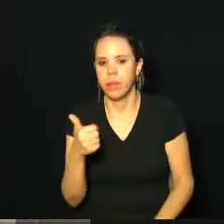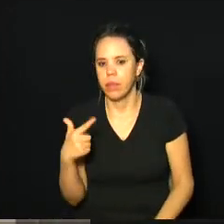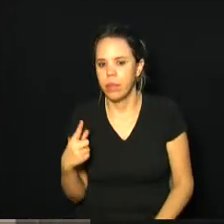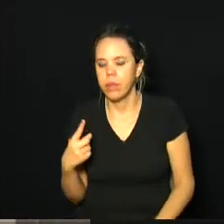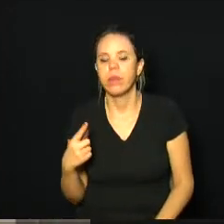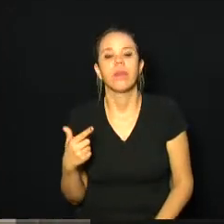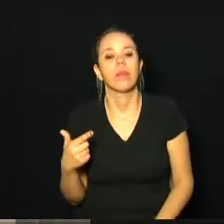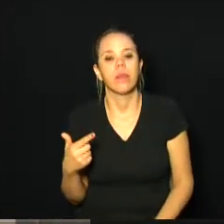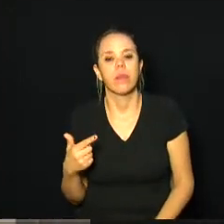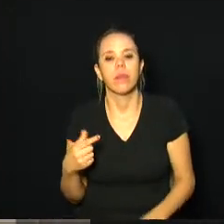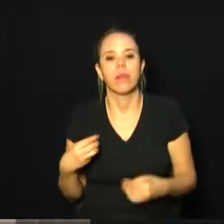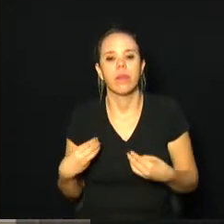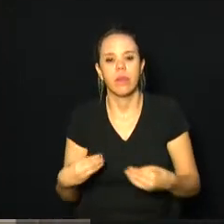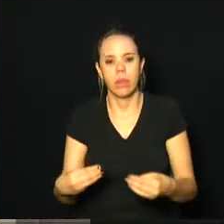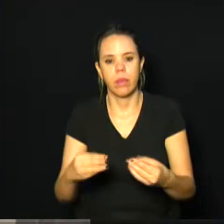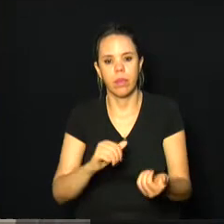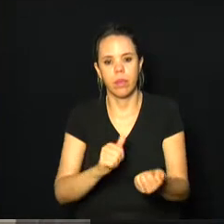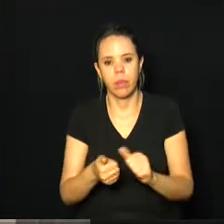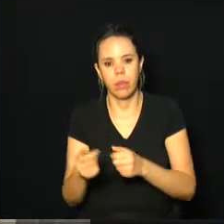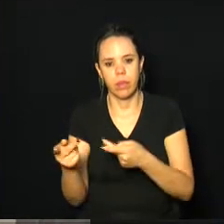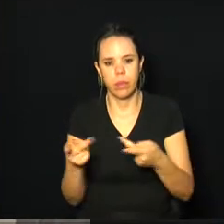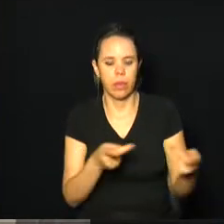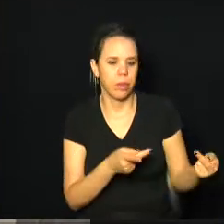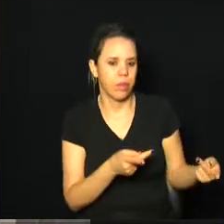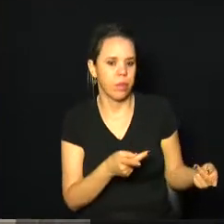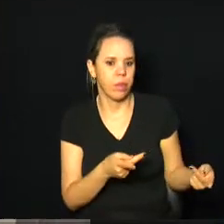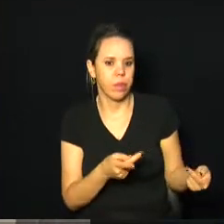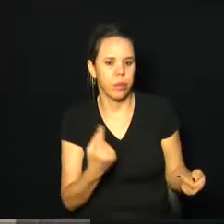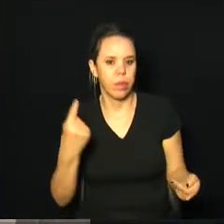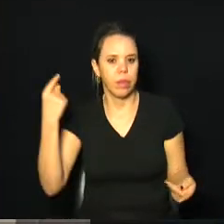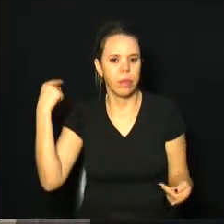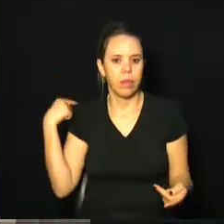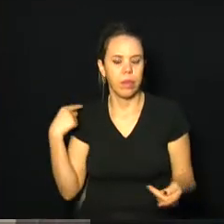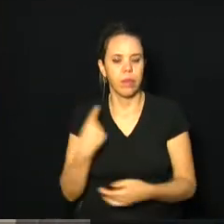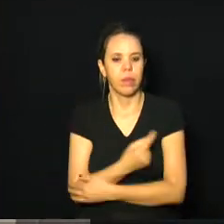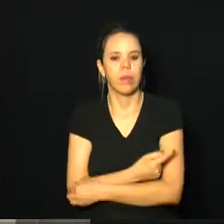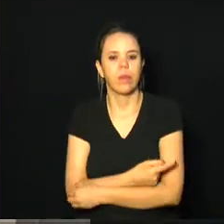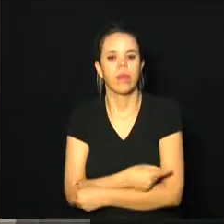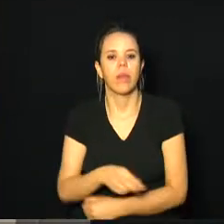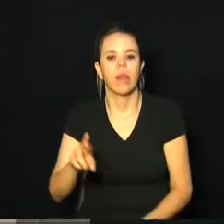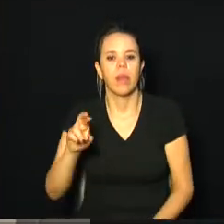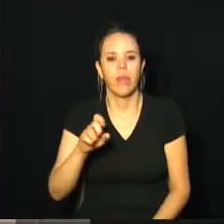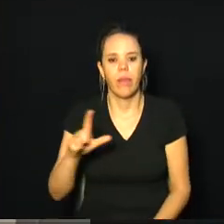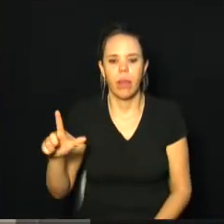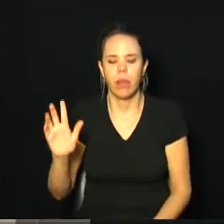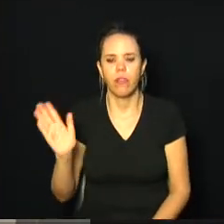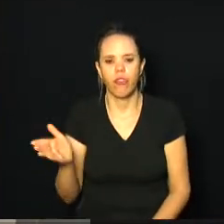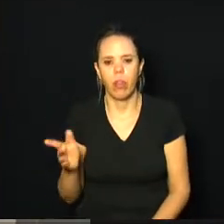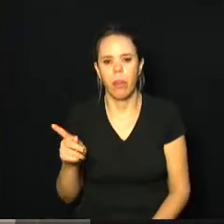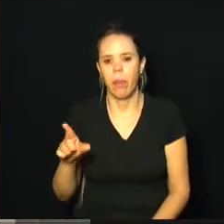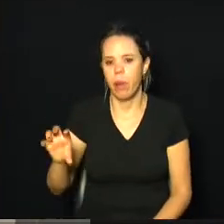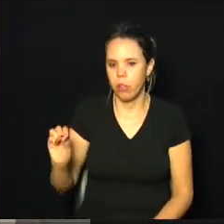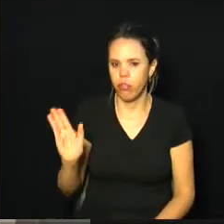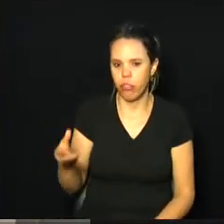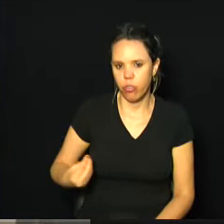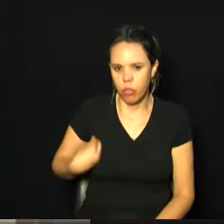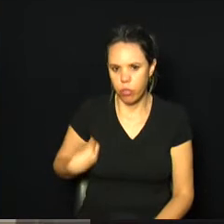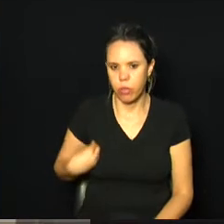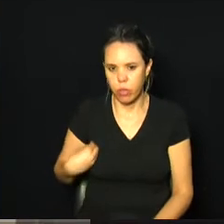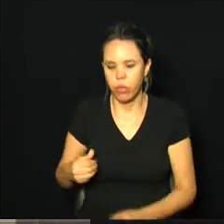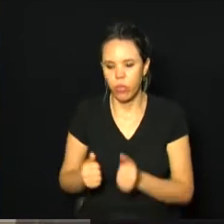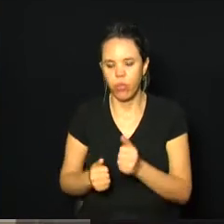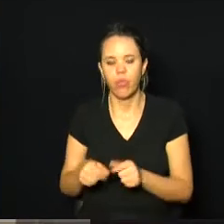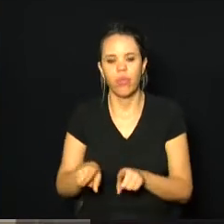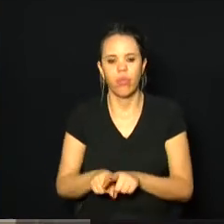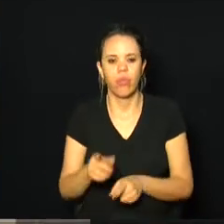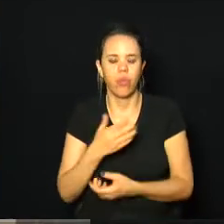eu fui para o Ministério do Esporte a convite da época do ministro Rafael Greca, e o Paulão já estava lá. O Paulão que jogou comigo também, um